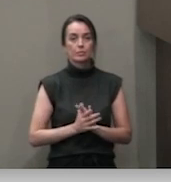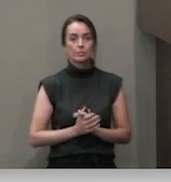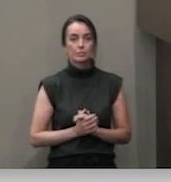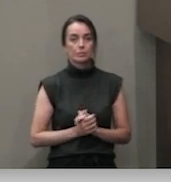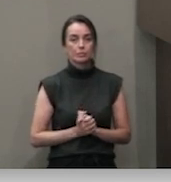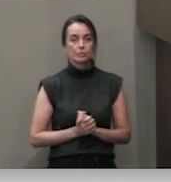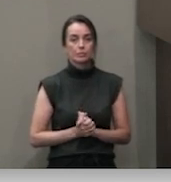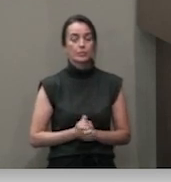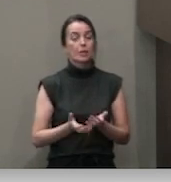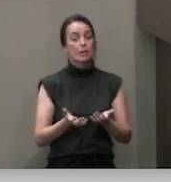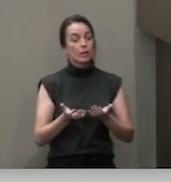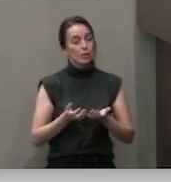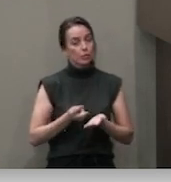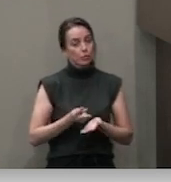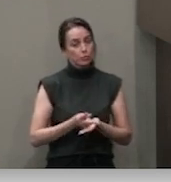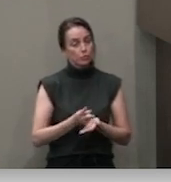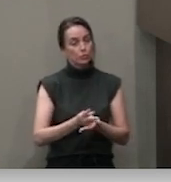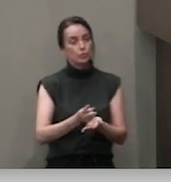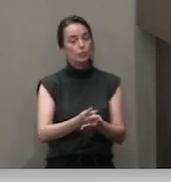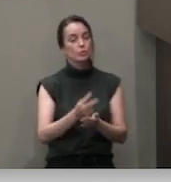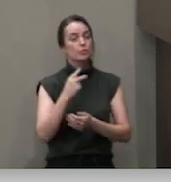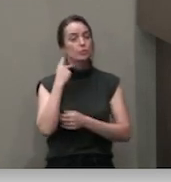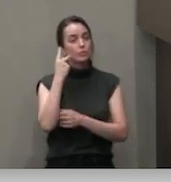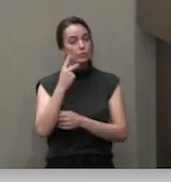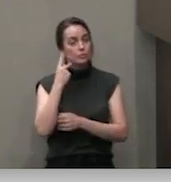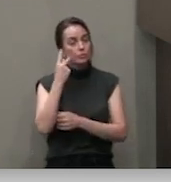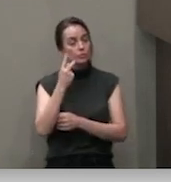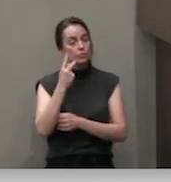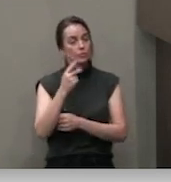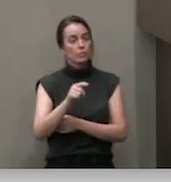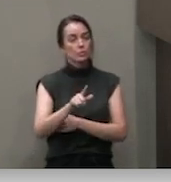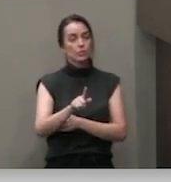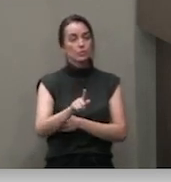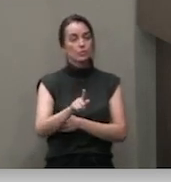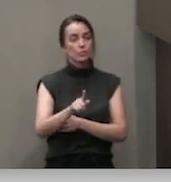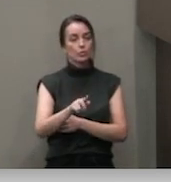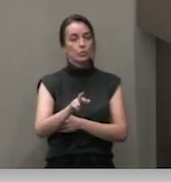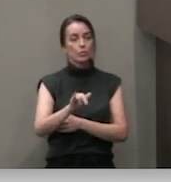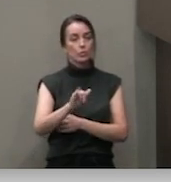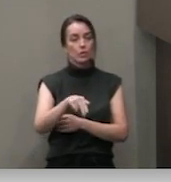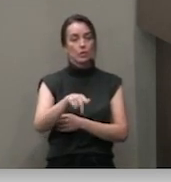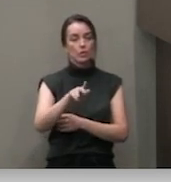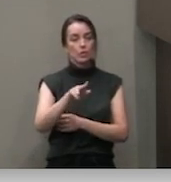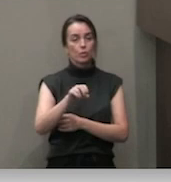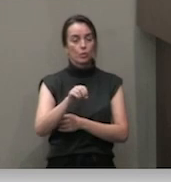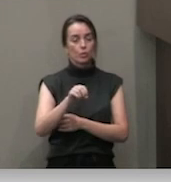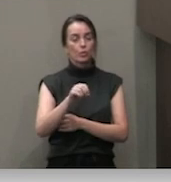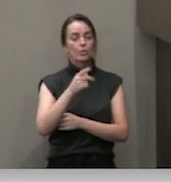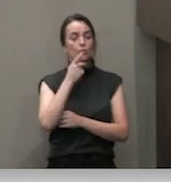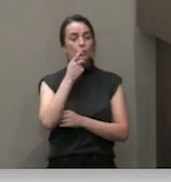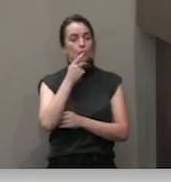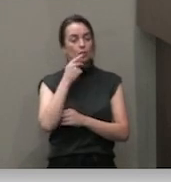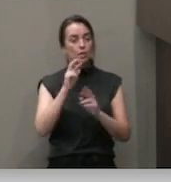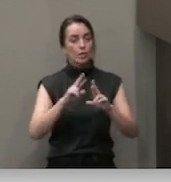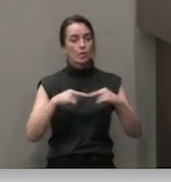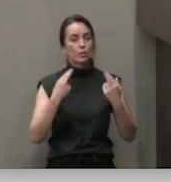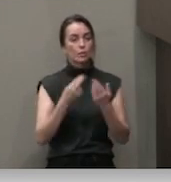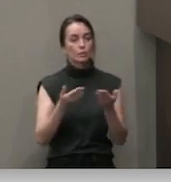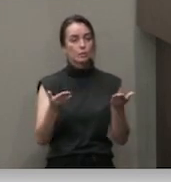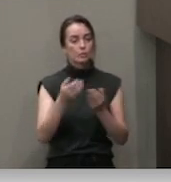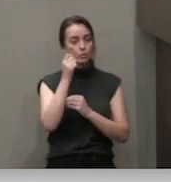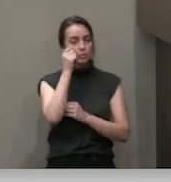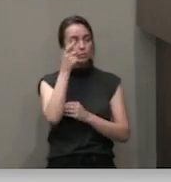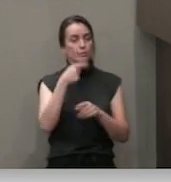quero seguir Vereador gringo falando sobre a nossa reunião hoje de manhã estiveram aqui eu inclusive trouxe